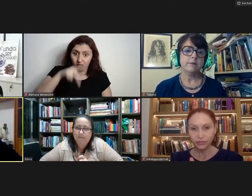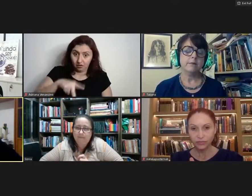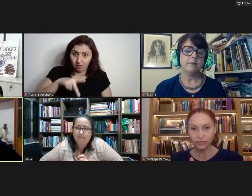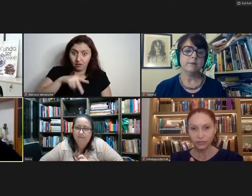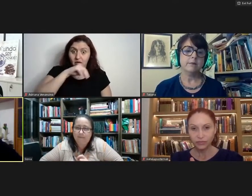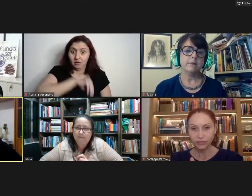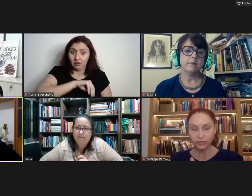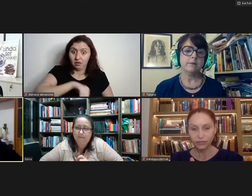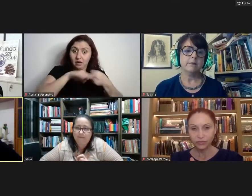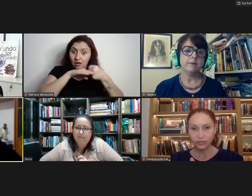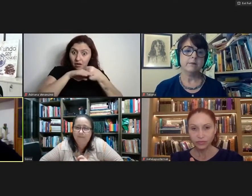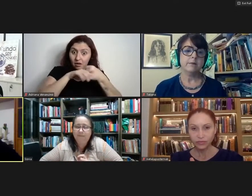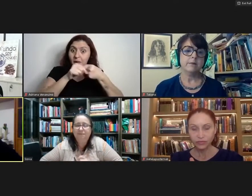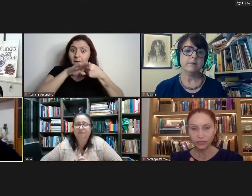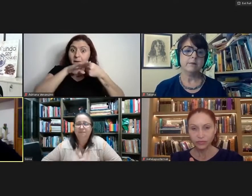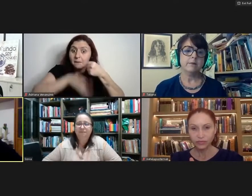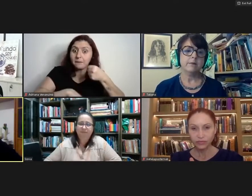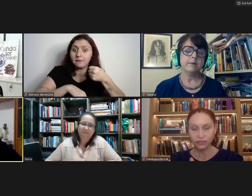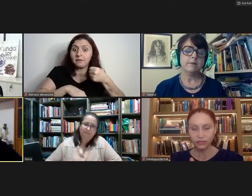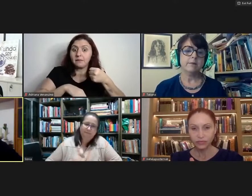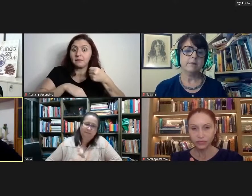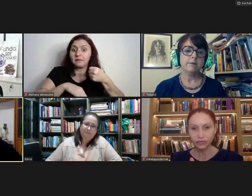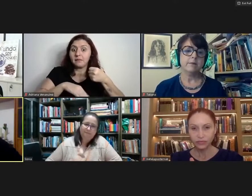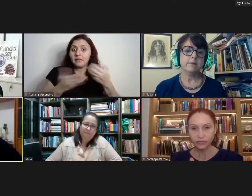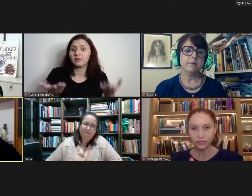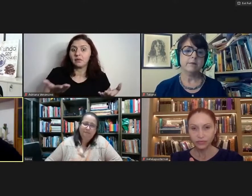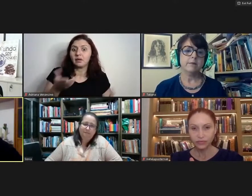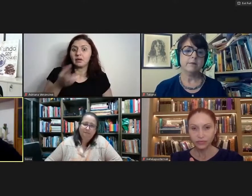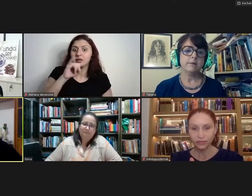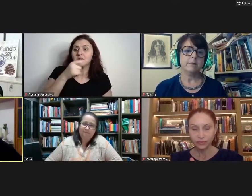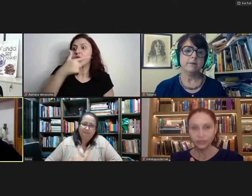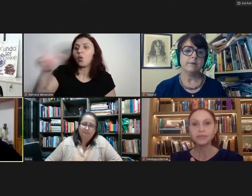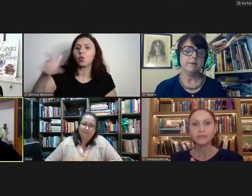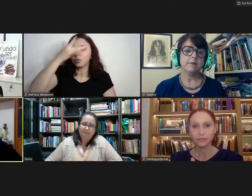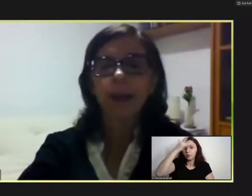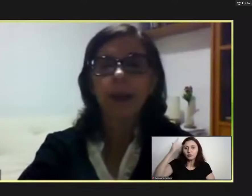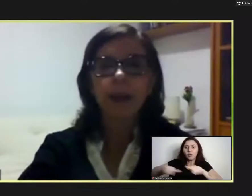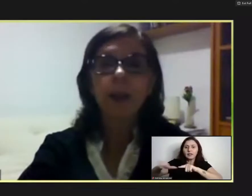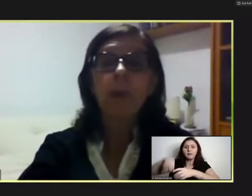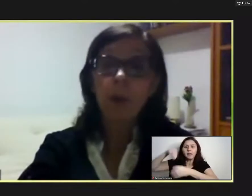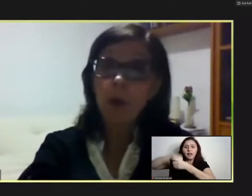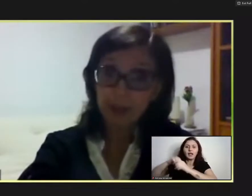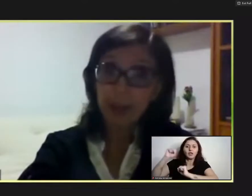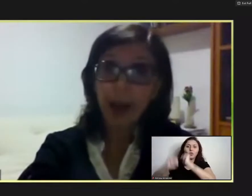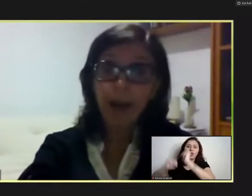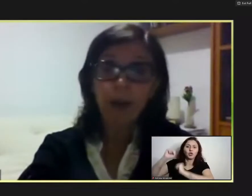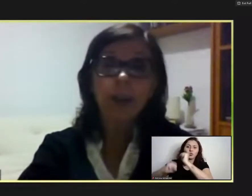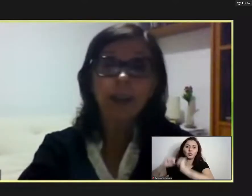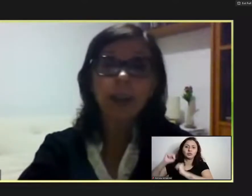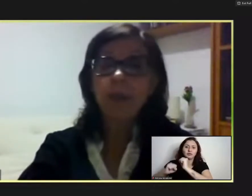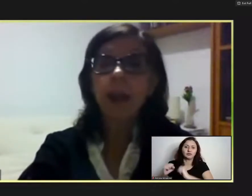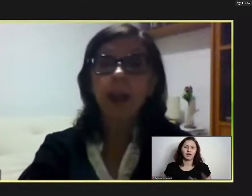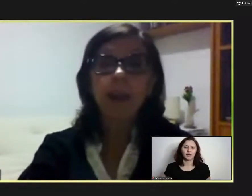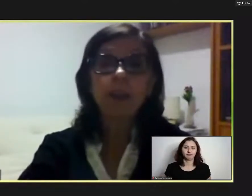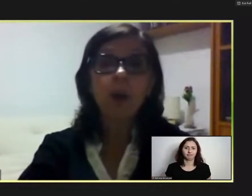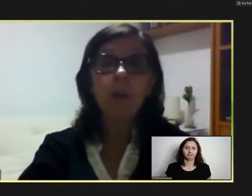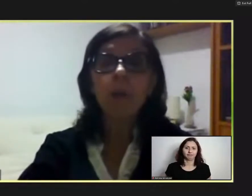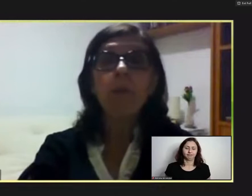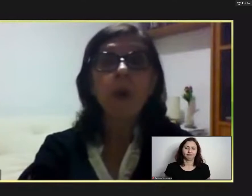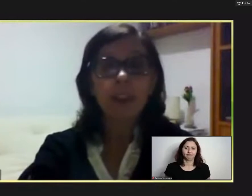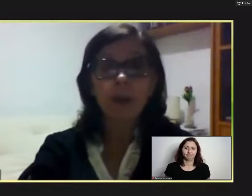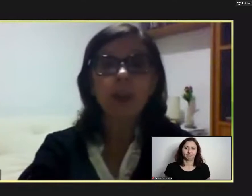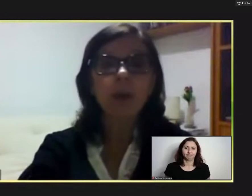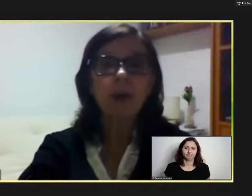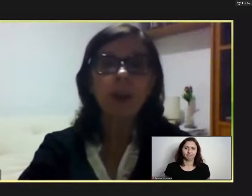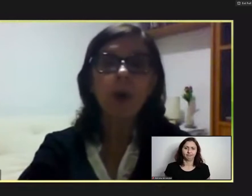média do que os rendimentos, por exemplo, de um trabalhador da indústria. Então, para mostrar que são,